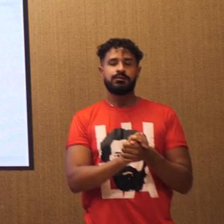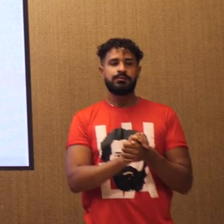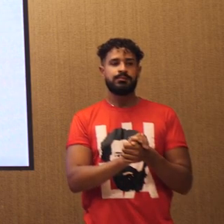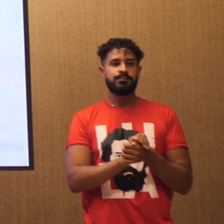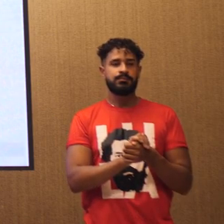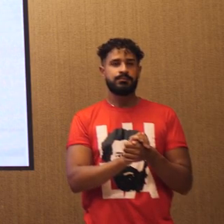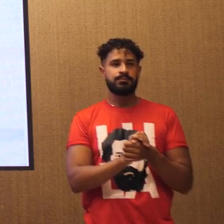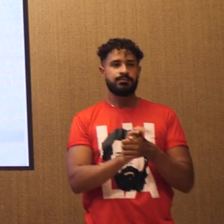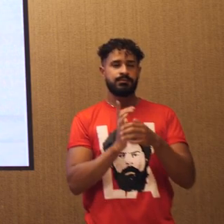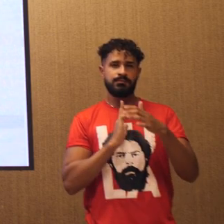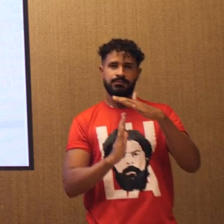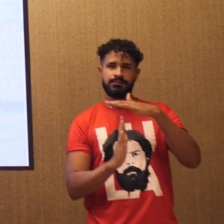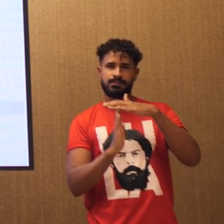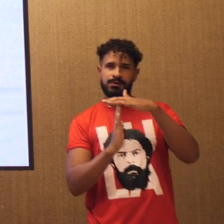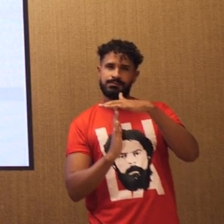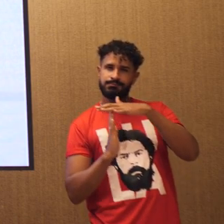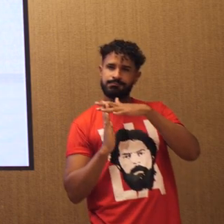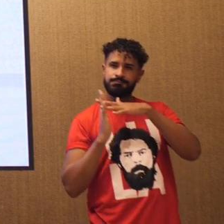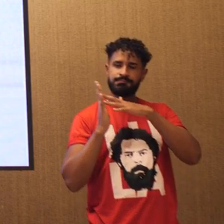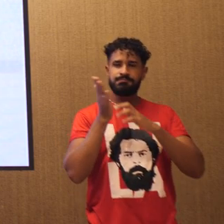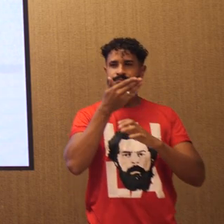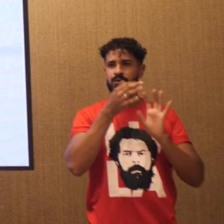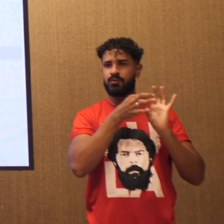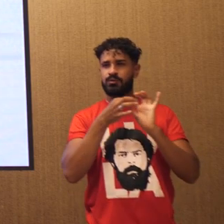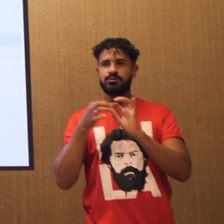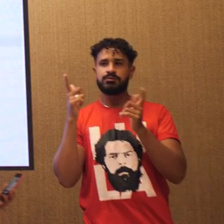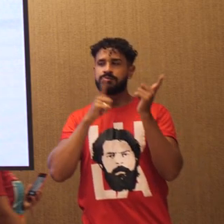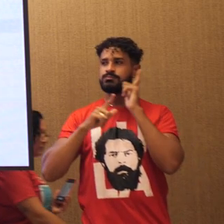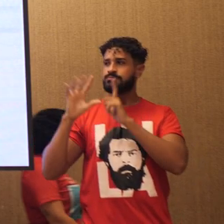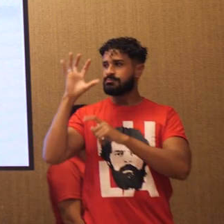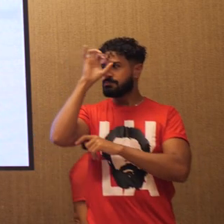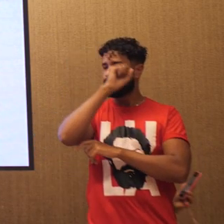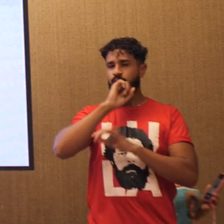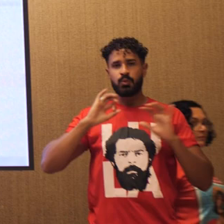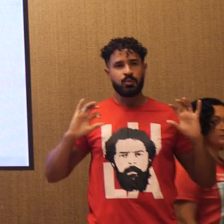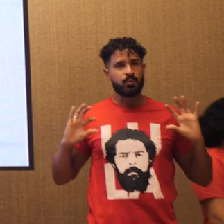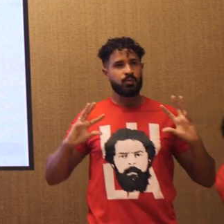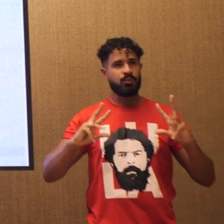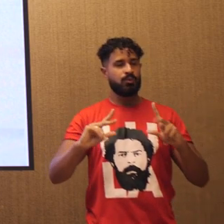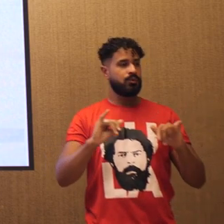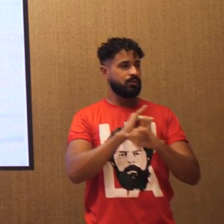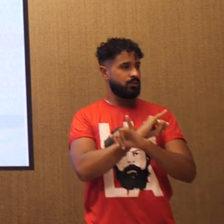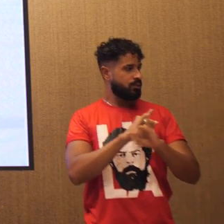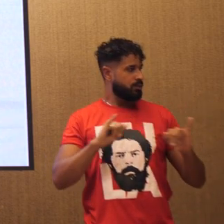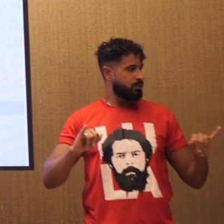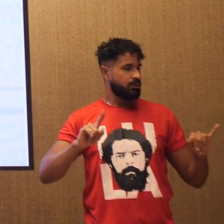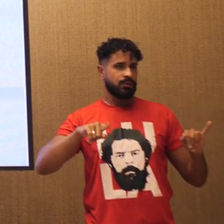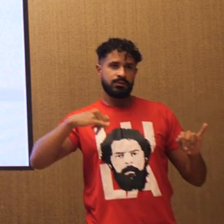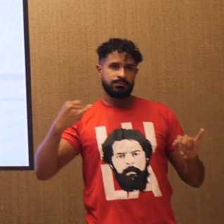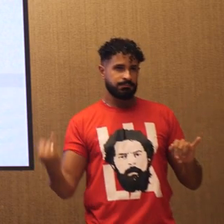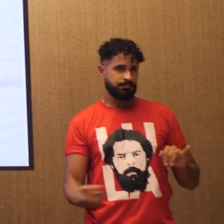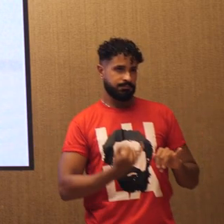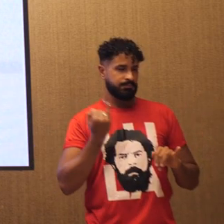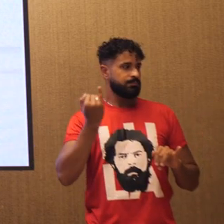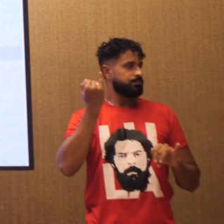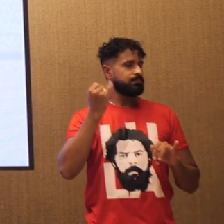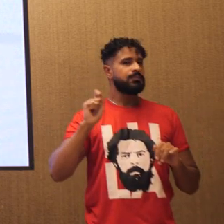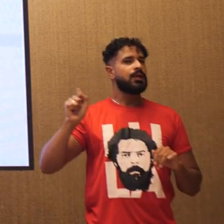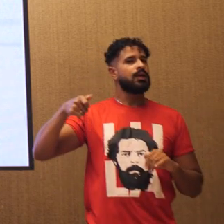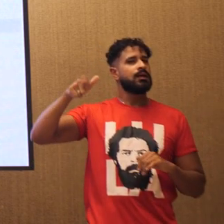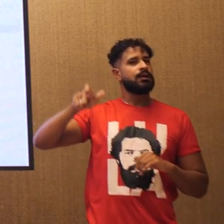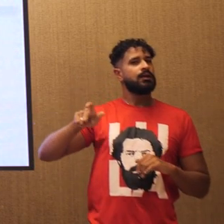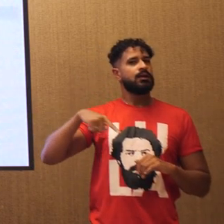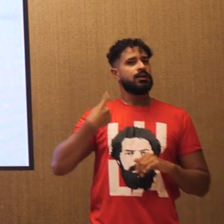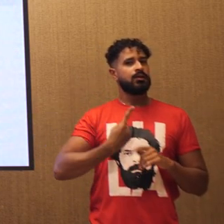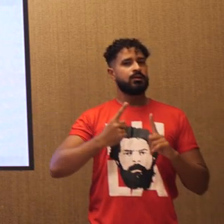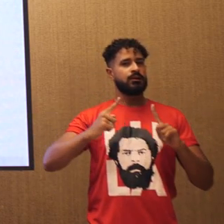atingir o máximo, a melhor conjuntura que você pode fazer, toda a informação é extremamente importante. Quem são os